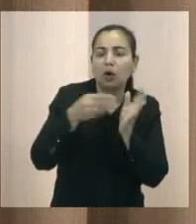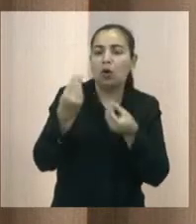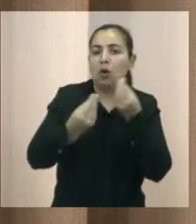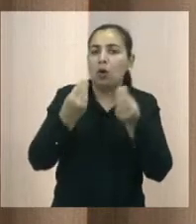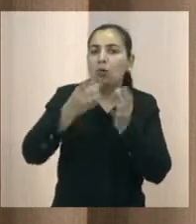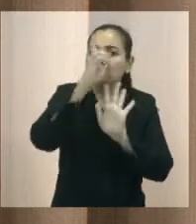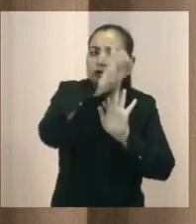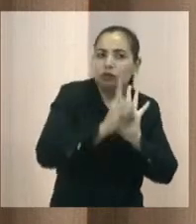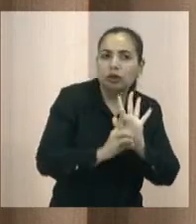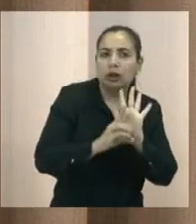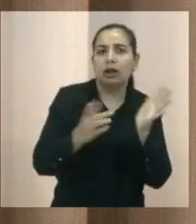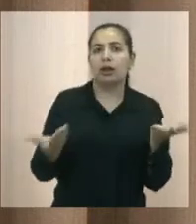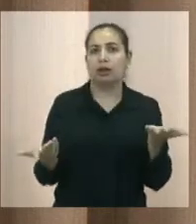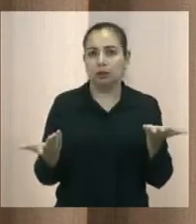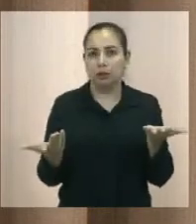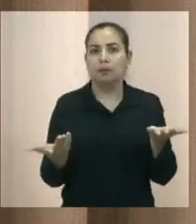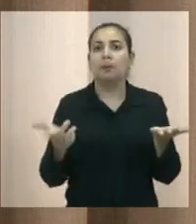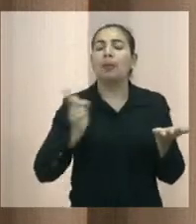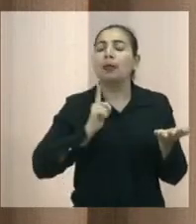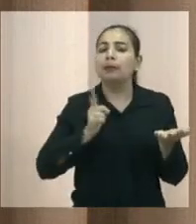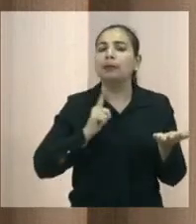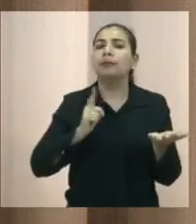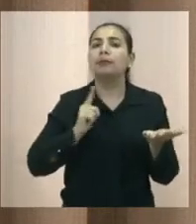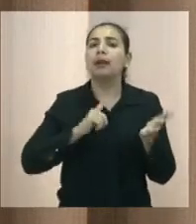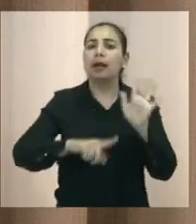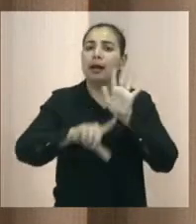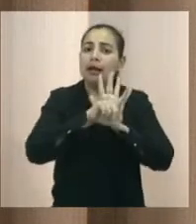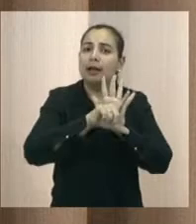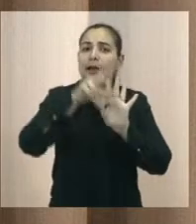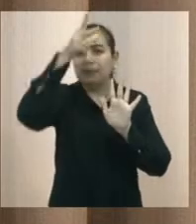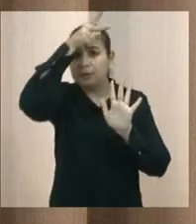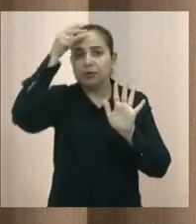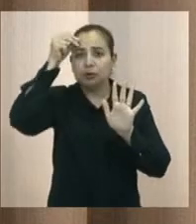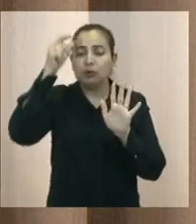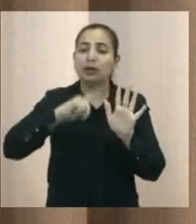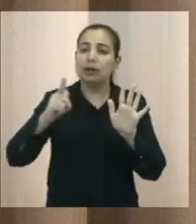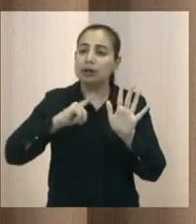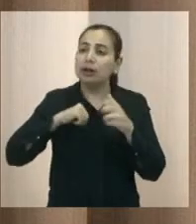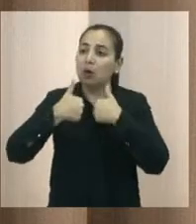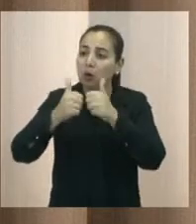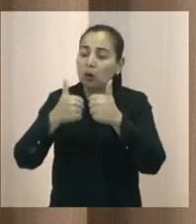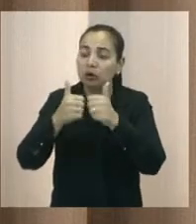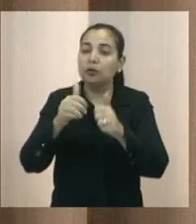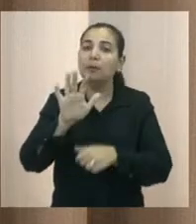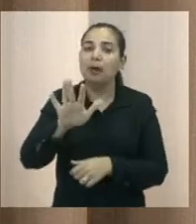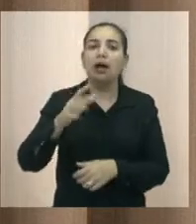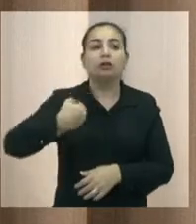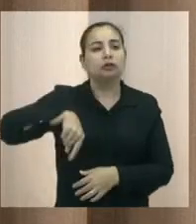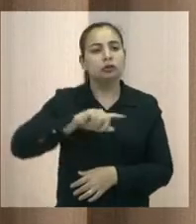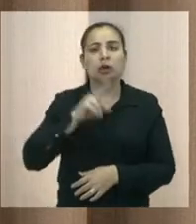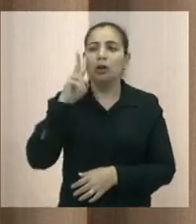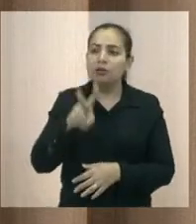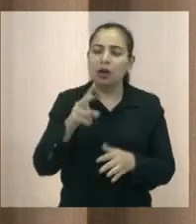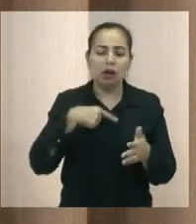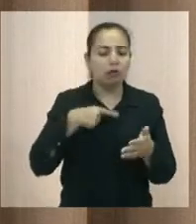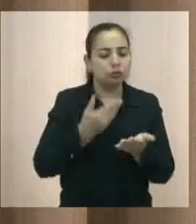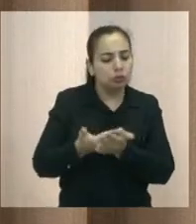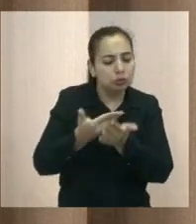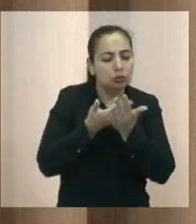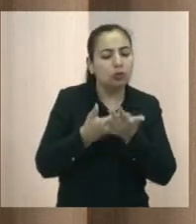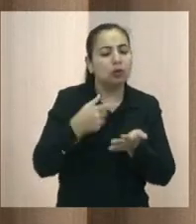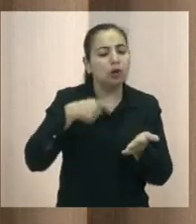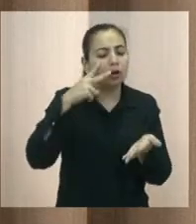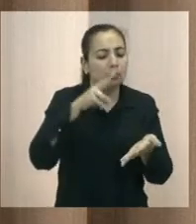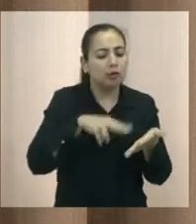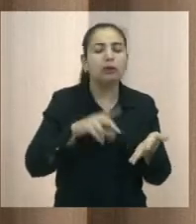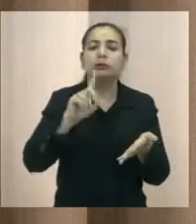contravenção penal, a legislação trabalhista, a lei municipal que regulamenta o transporte coletivo. Então, nós entramos com uma representação